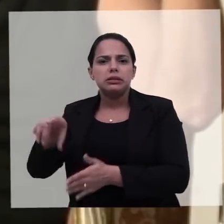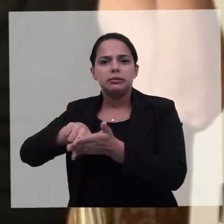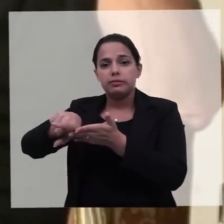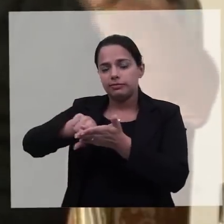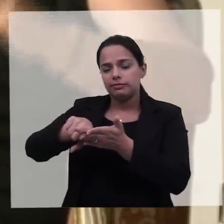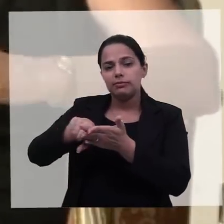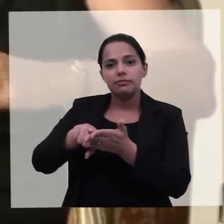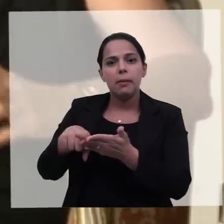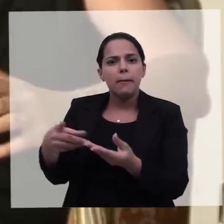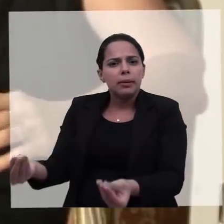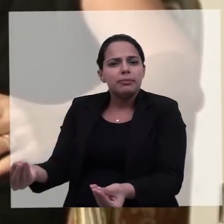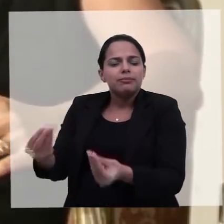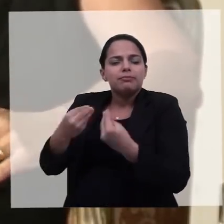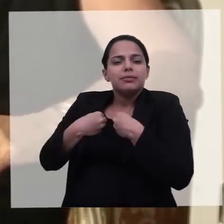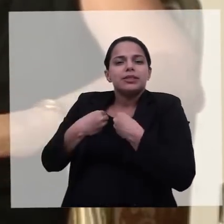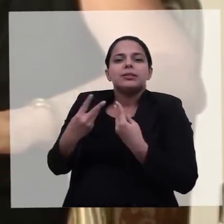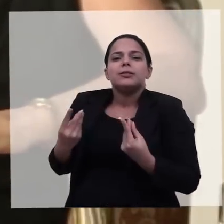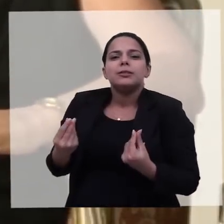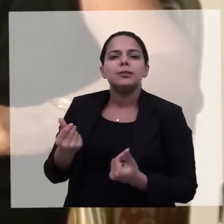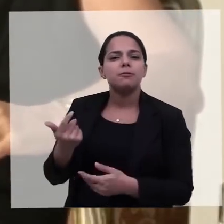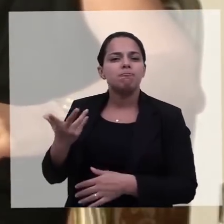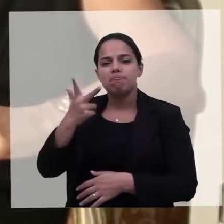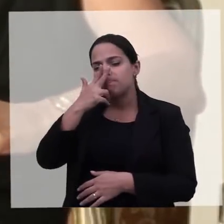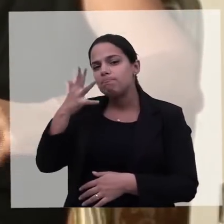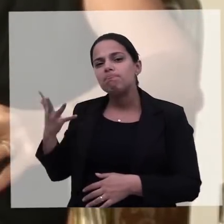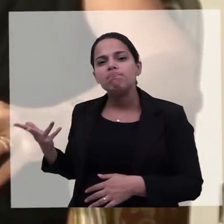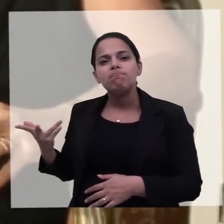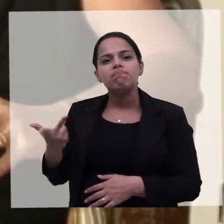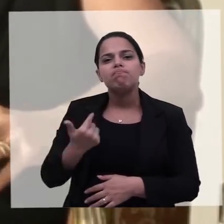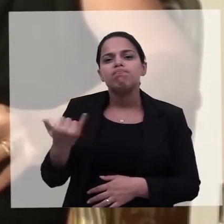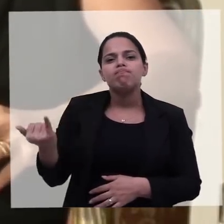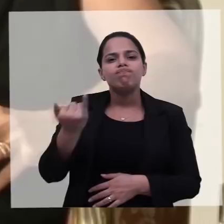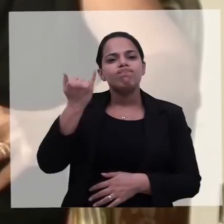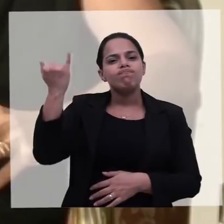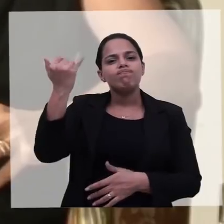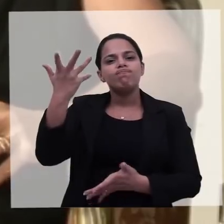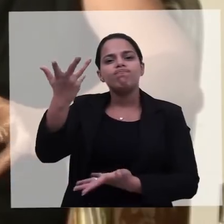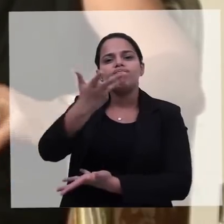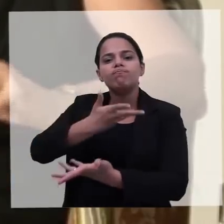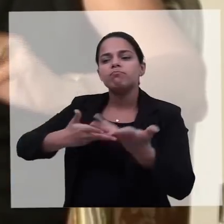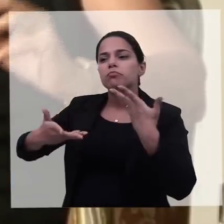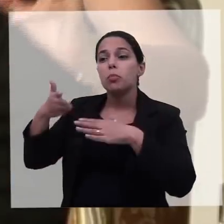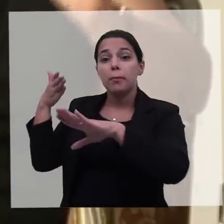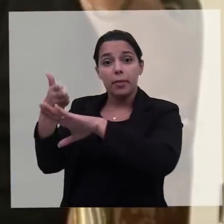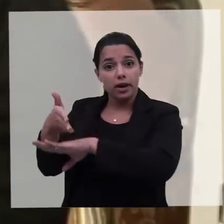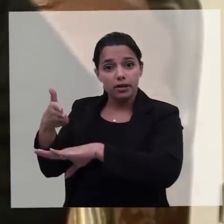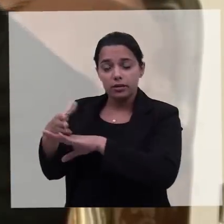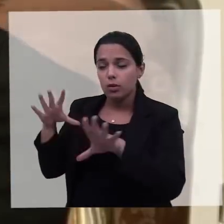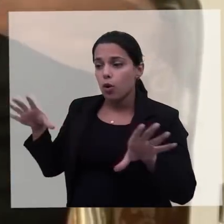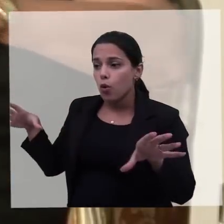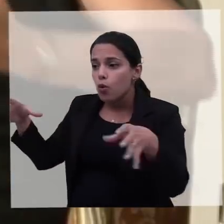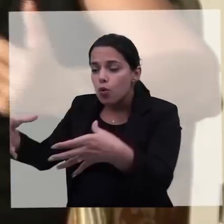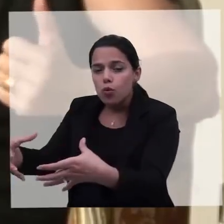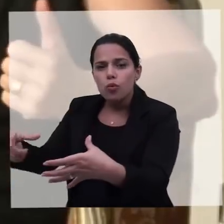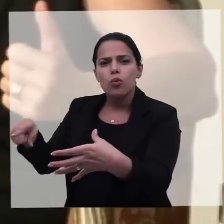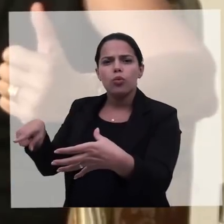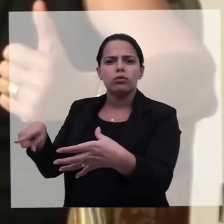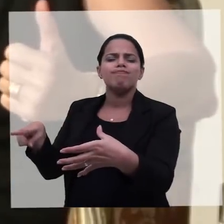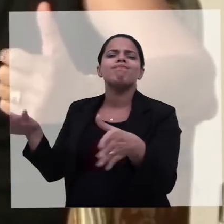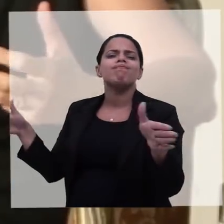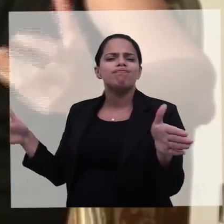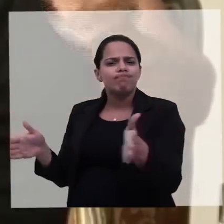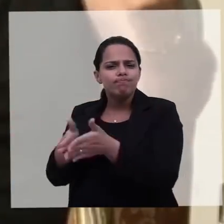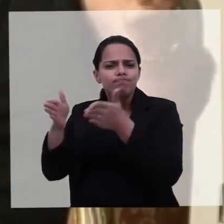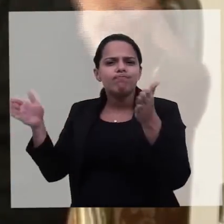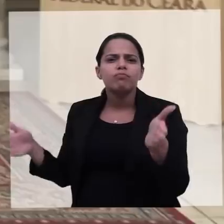ciência. Né? Então isso para mim foi assim, de uma riqueza, e o envolvimento com aquelas